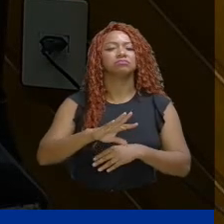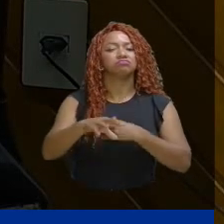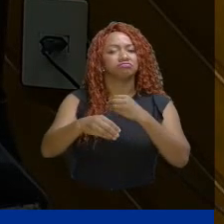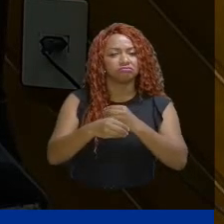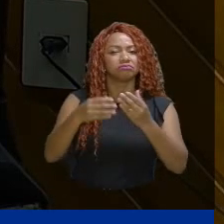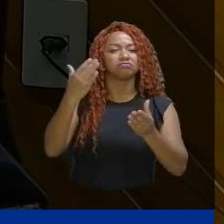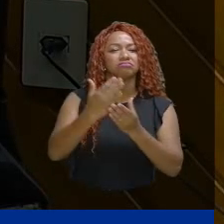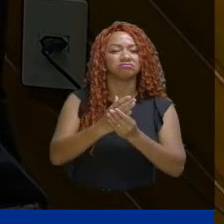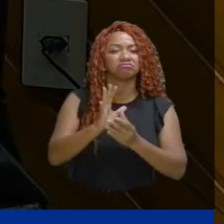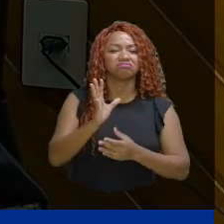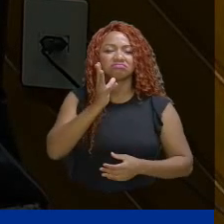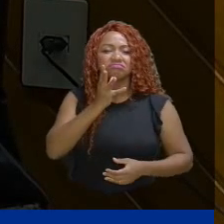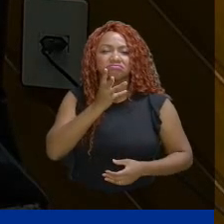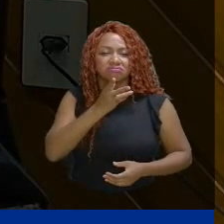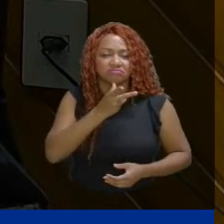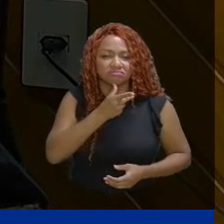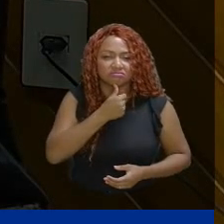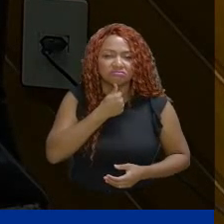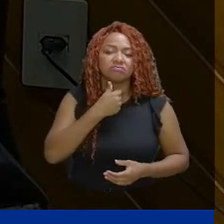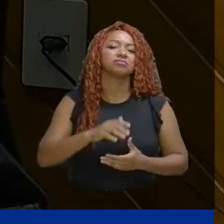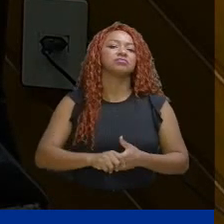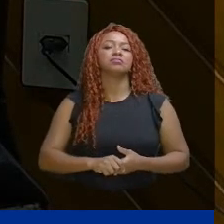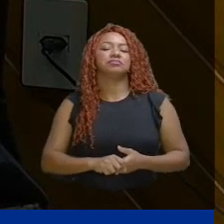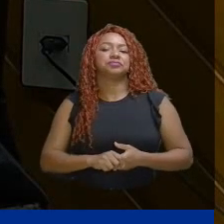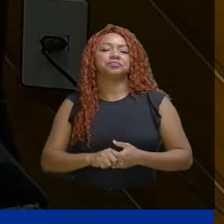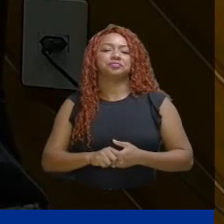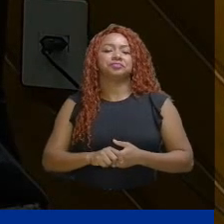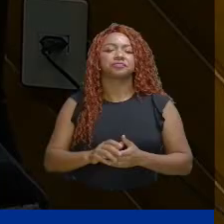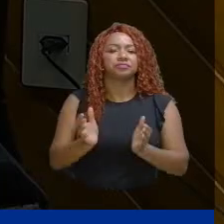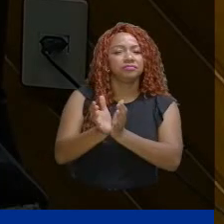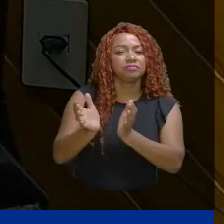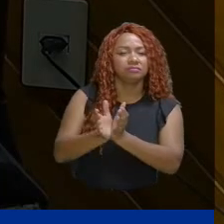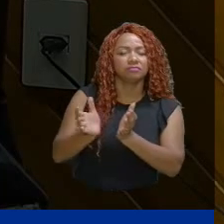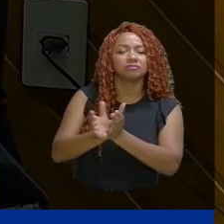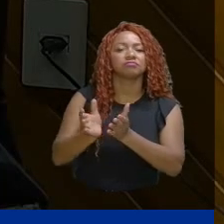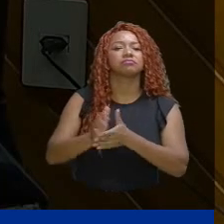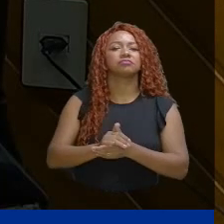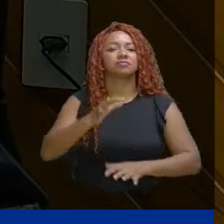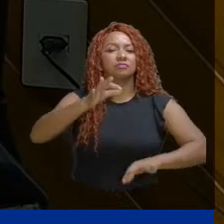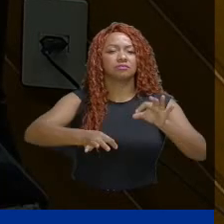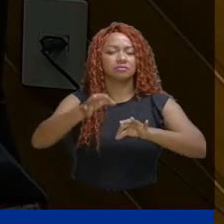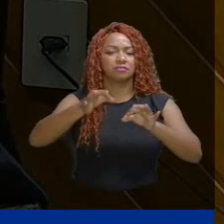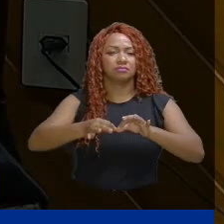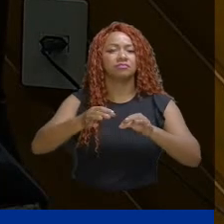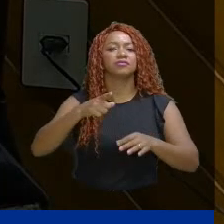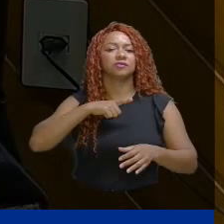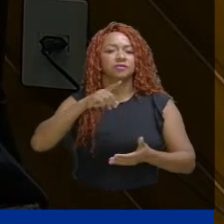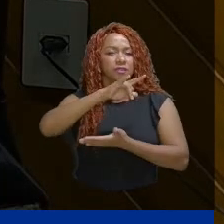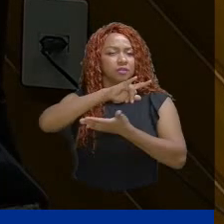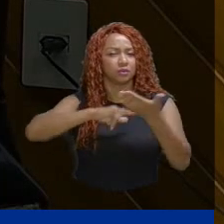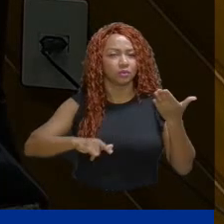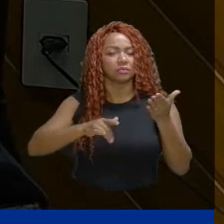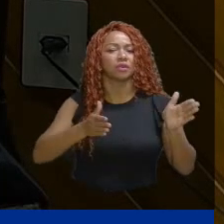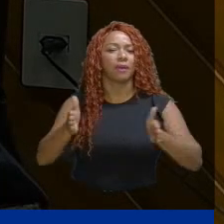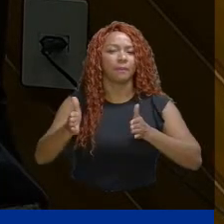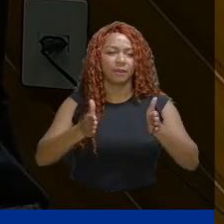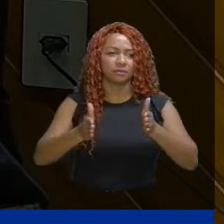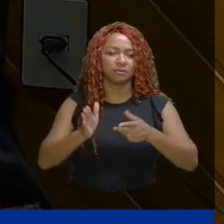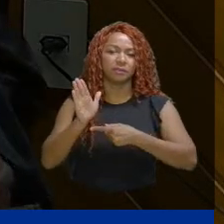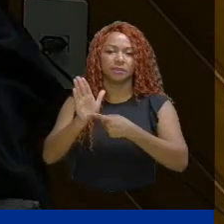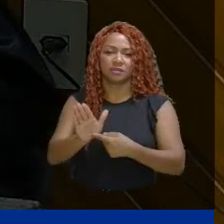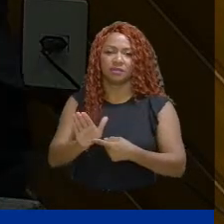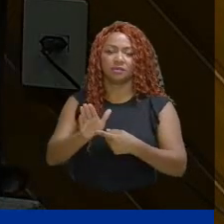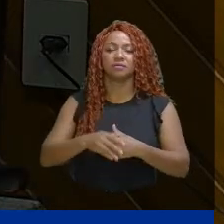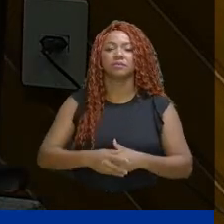já que o órgão ministerial, ao tempo do ajuizamento da ação, tinha posse da documentação intempestivamente